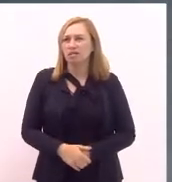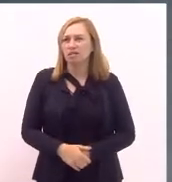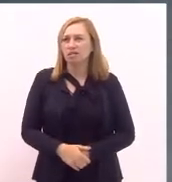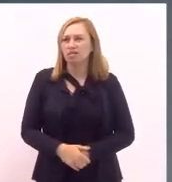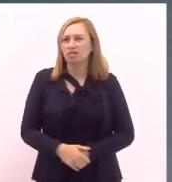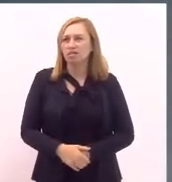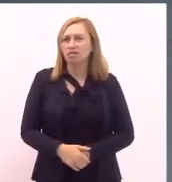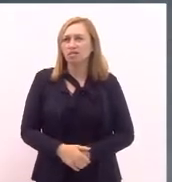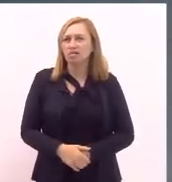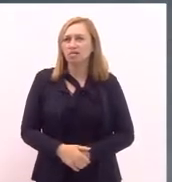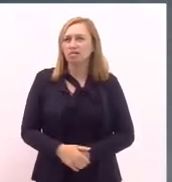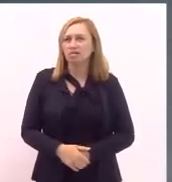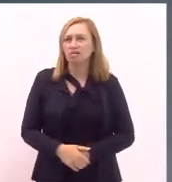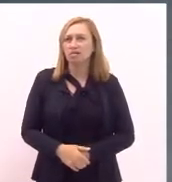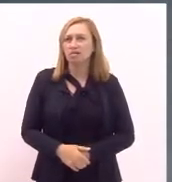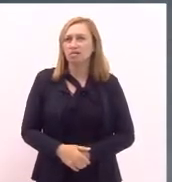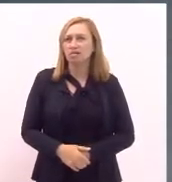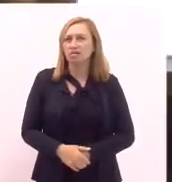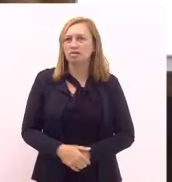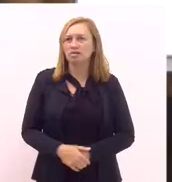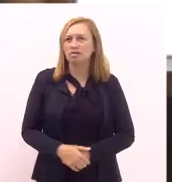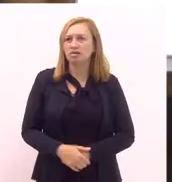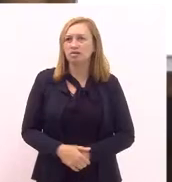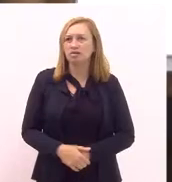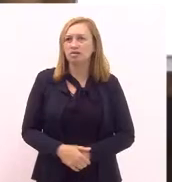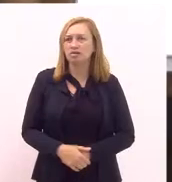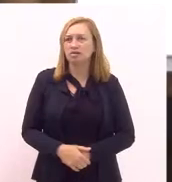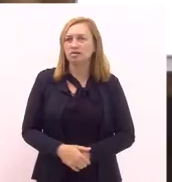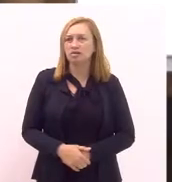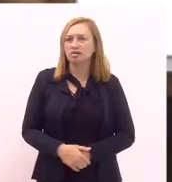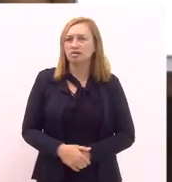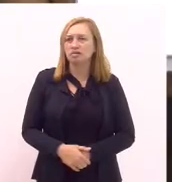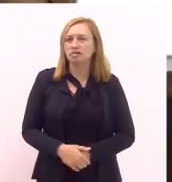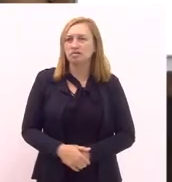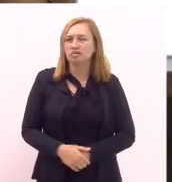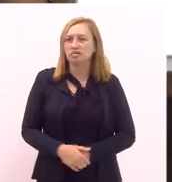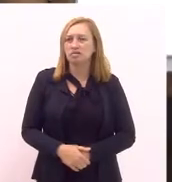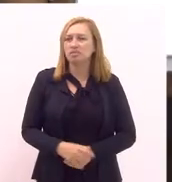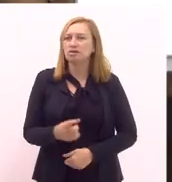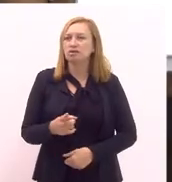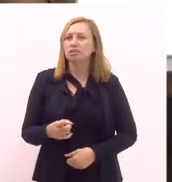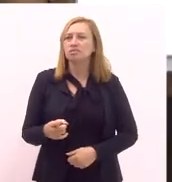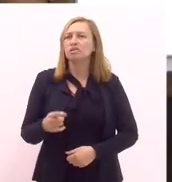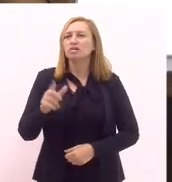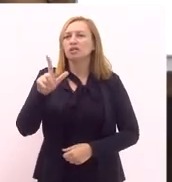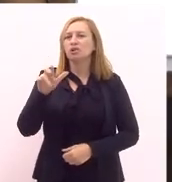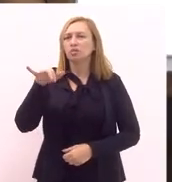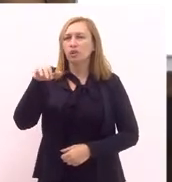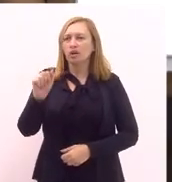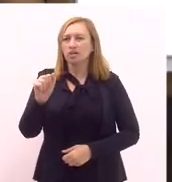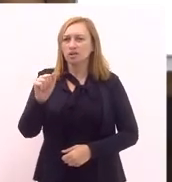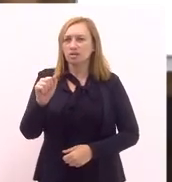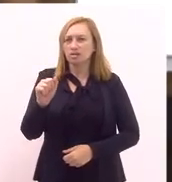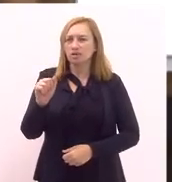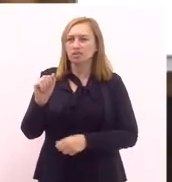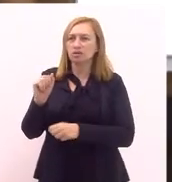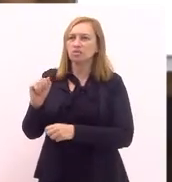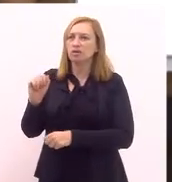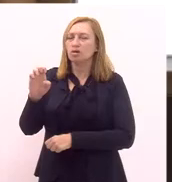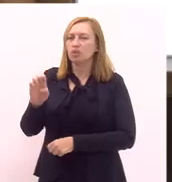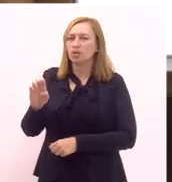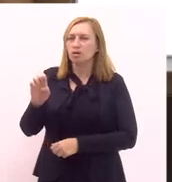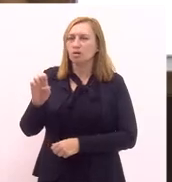E aí E aí que estão conosco também Luanda Morais leitura da uezo